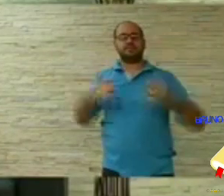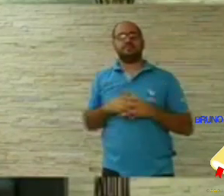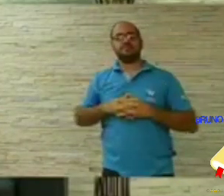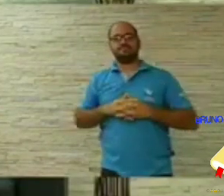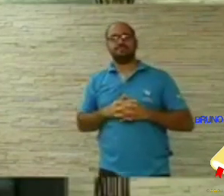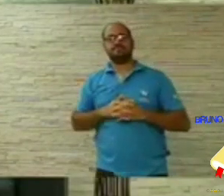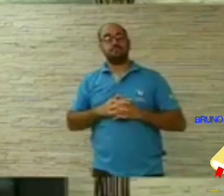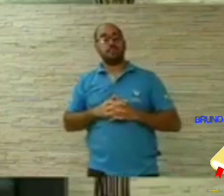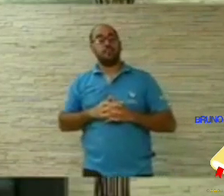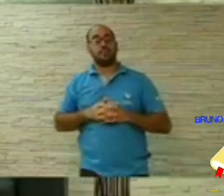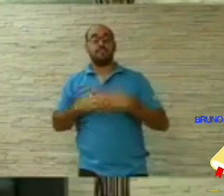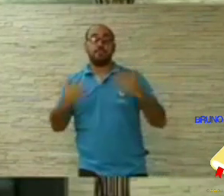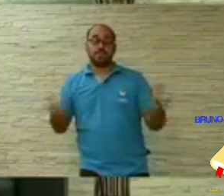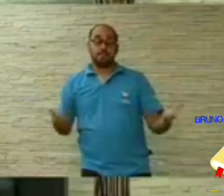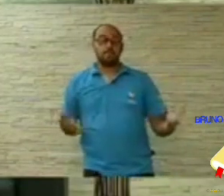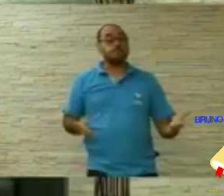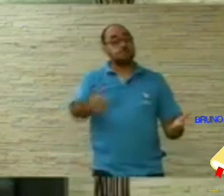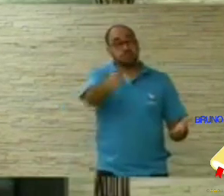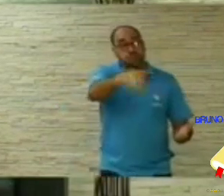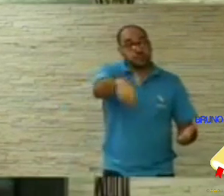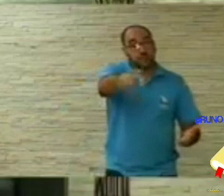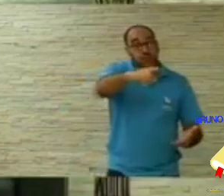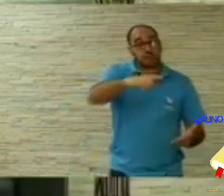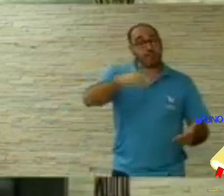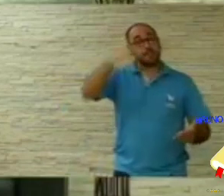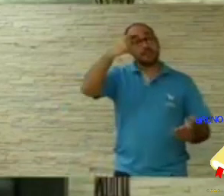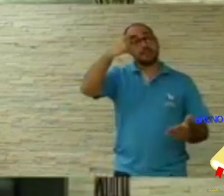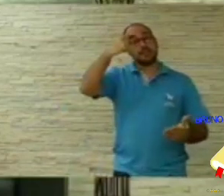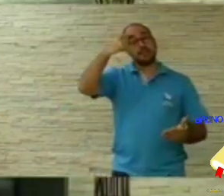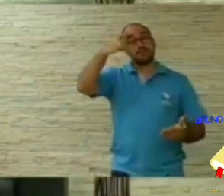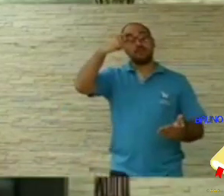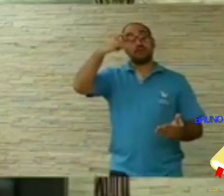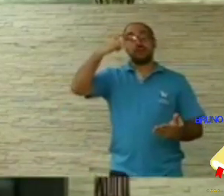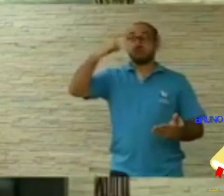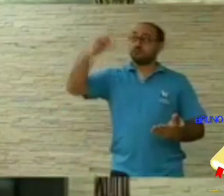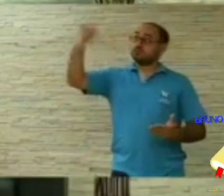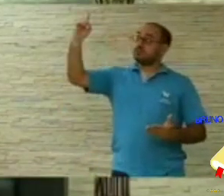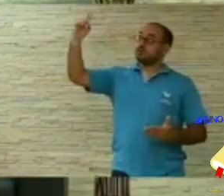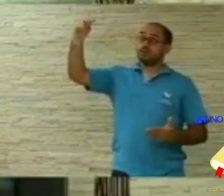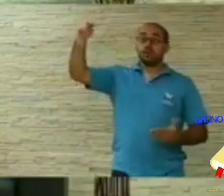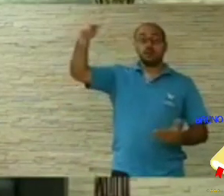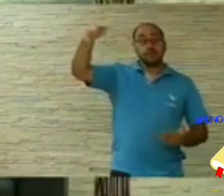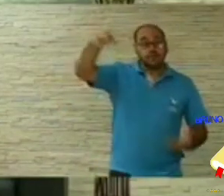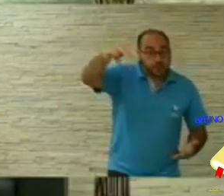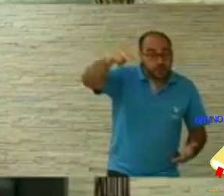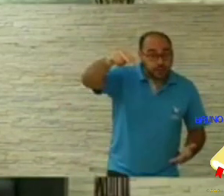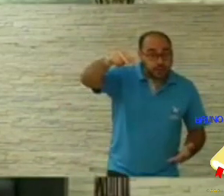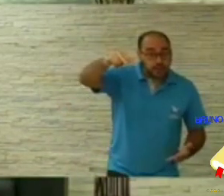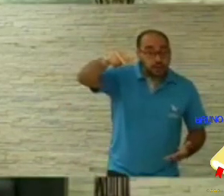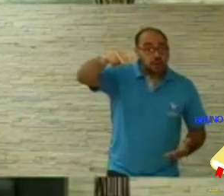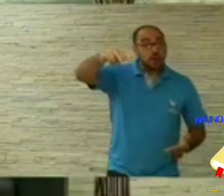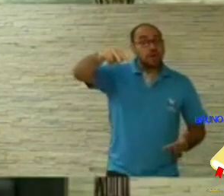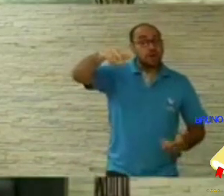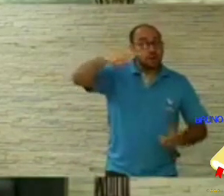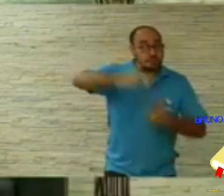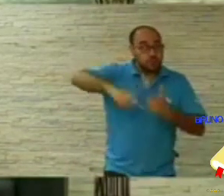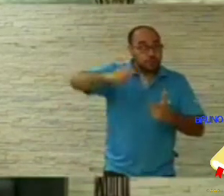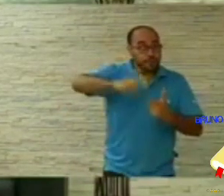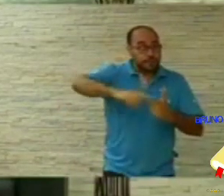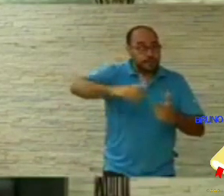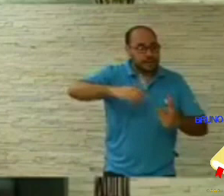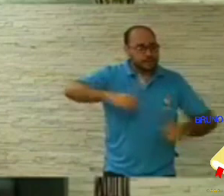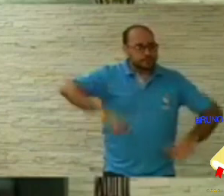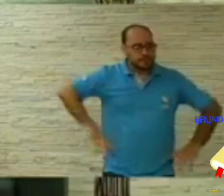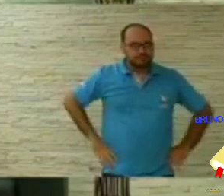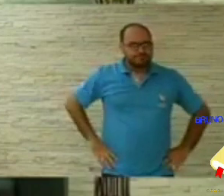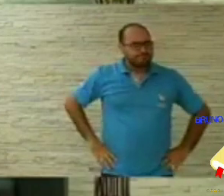noite, Deus, ele é um Deus que se inclina e olha para você, ouve a sua oração. Mas ele não fica sofrendo